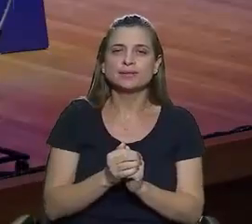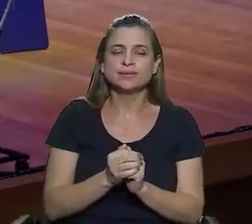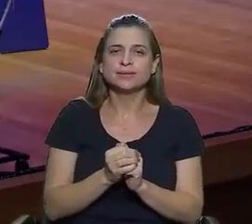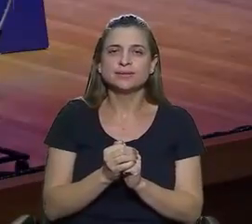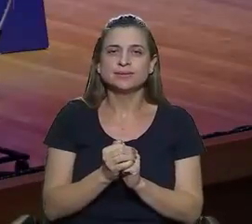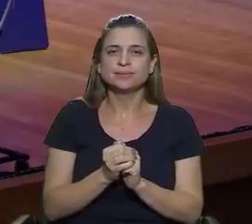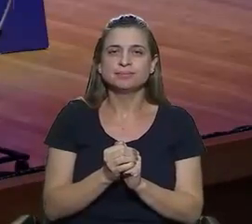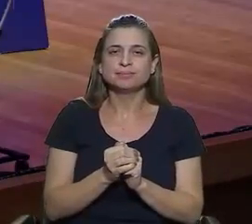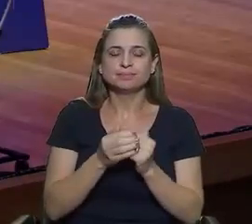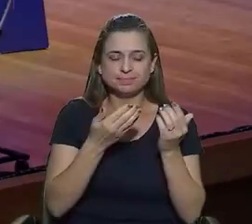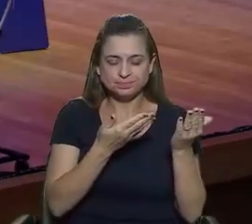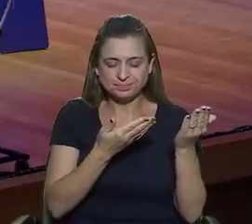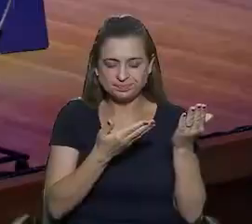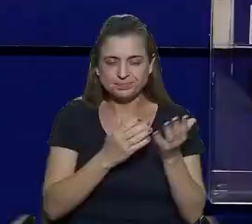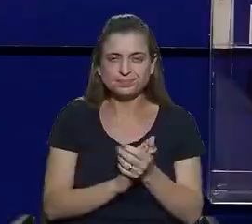Então, Marcelino, por favor.